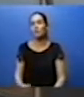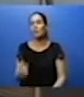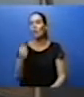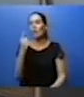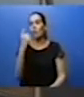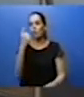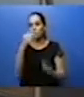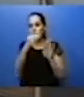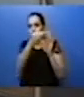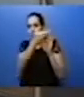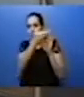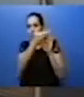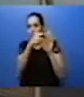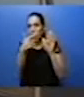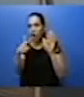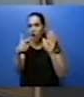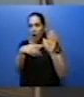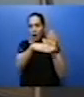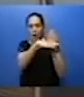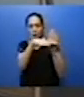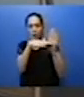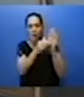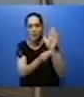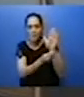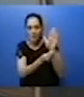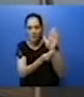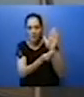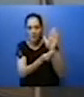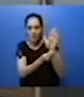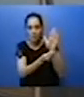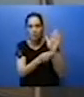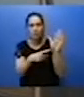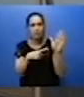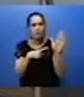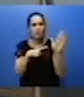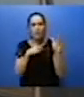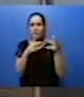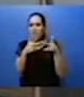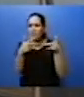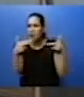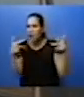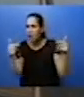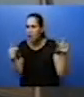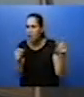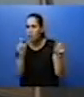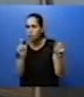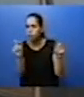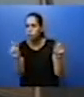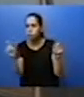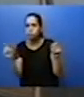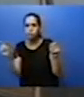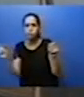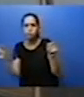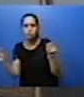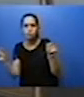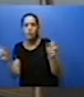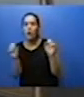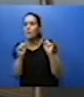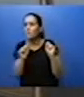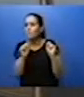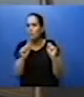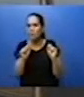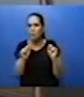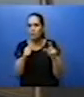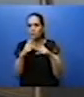cima ou aqui embaixo se eu tiver múltiplos tu mesmo número como é o caso 10